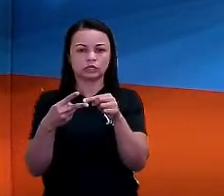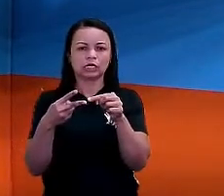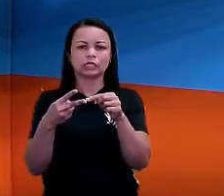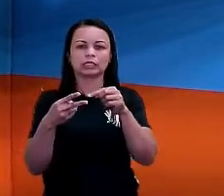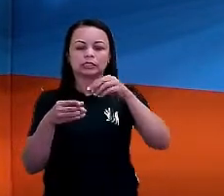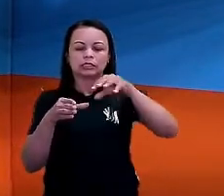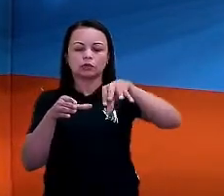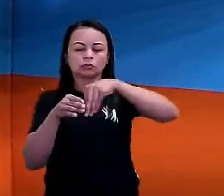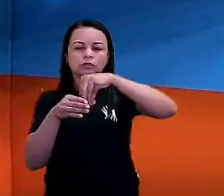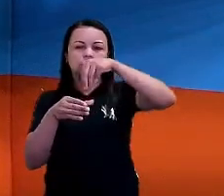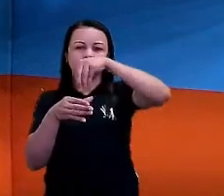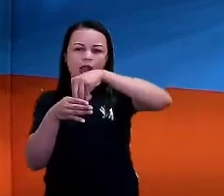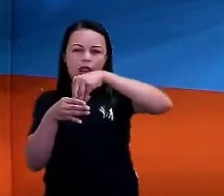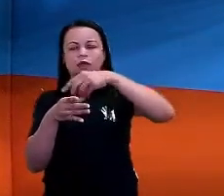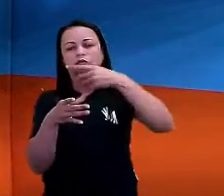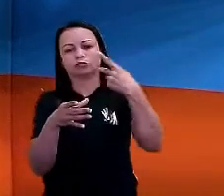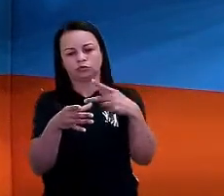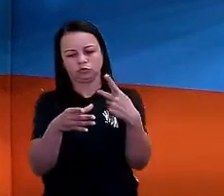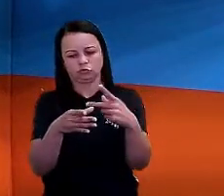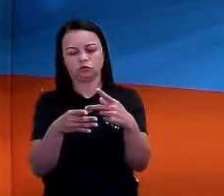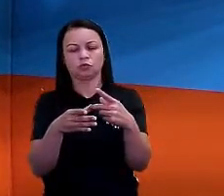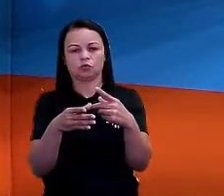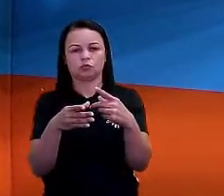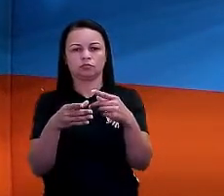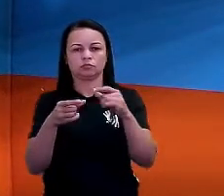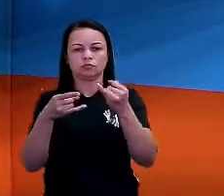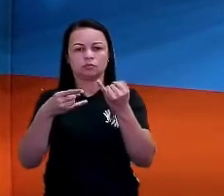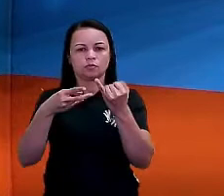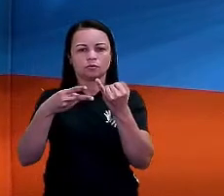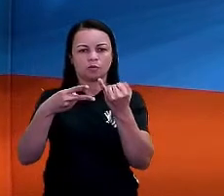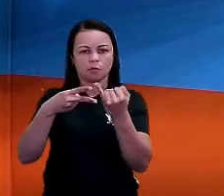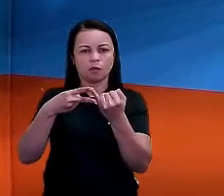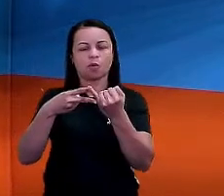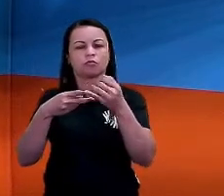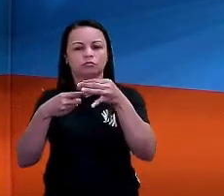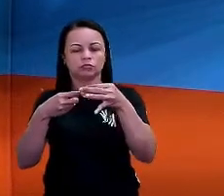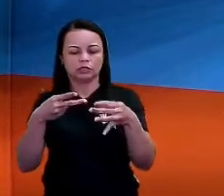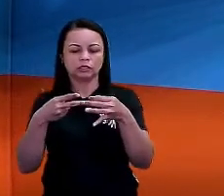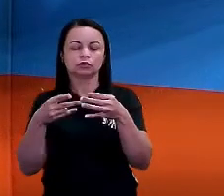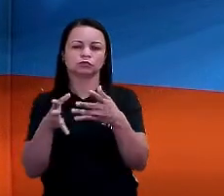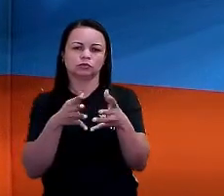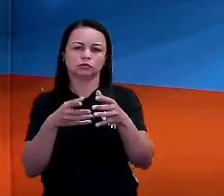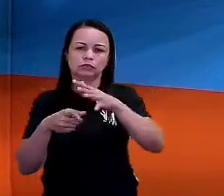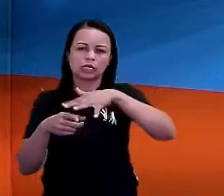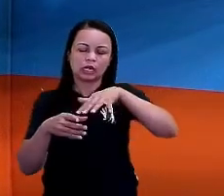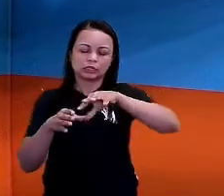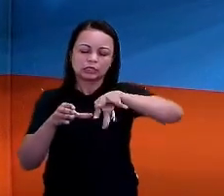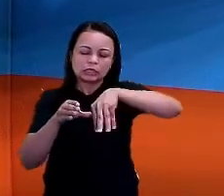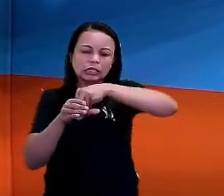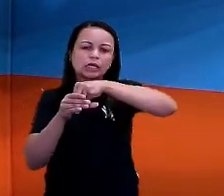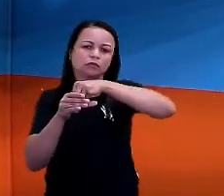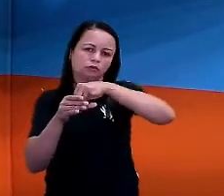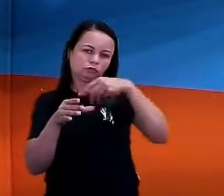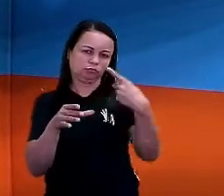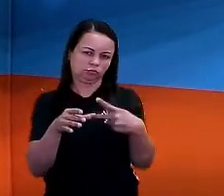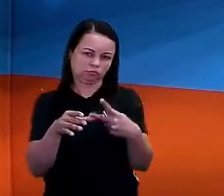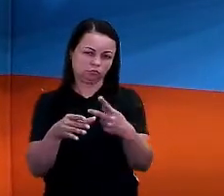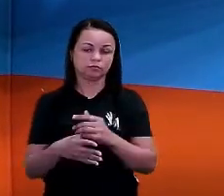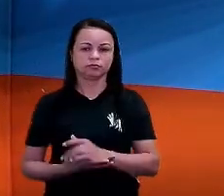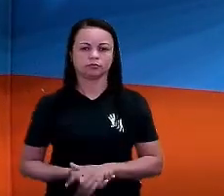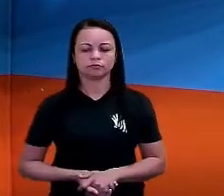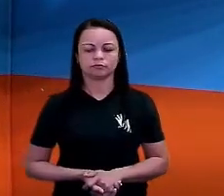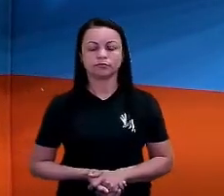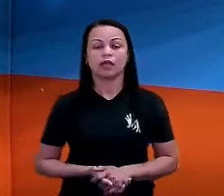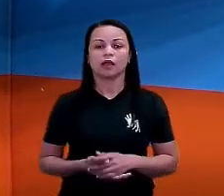do polígono, né, formam um segmento que está inserido, está totalmente contido dentro do polígono. Então,